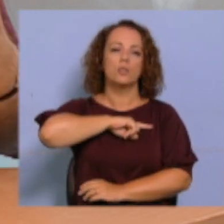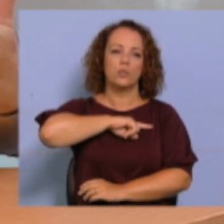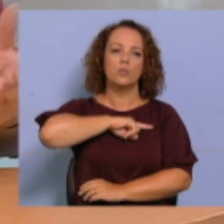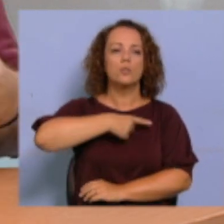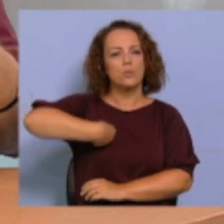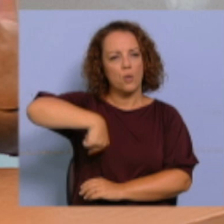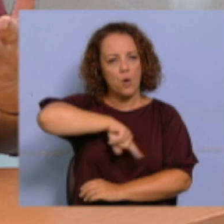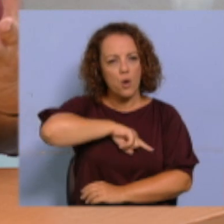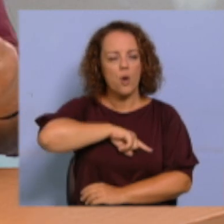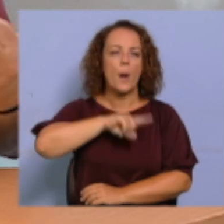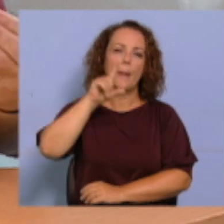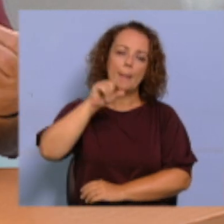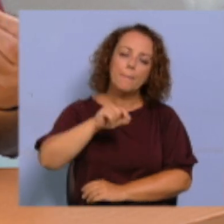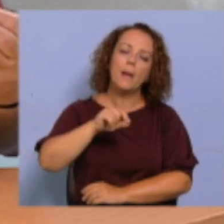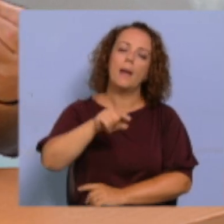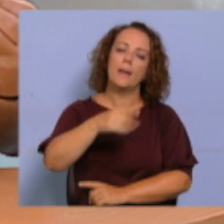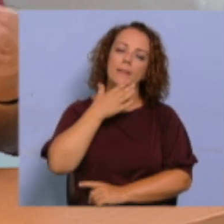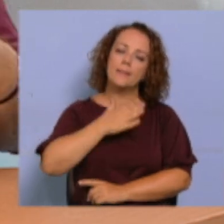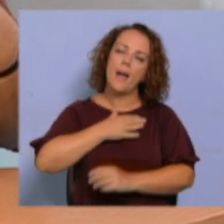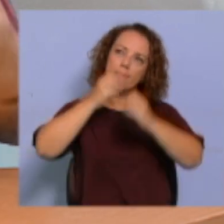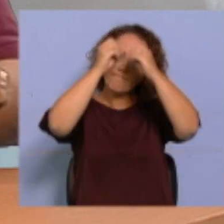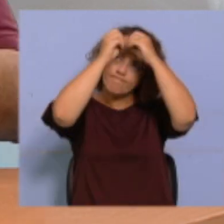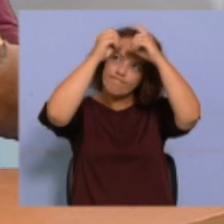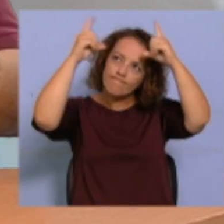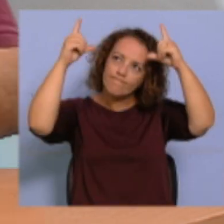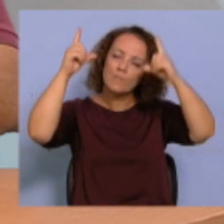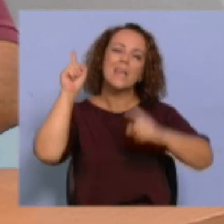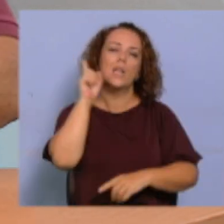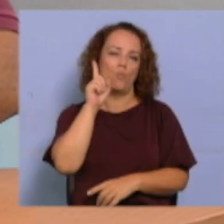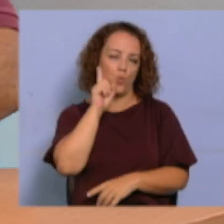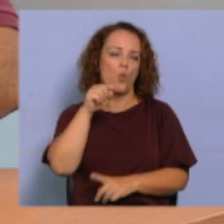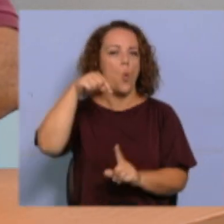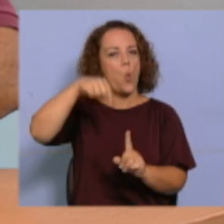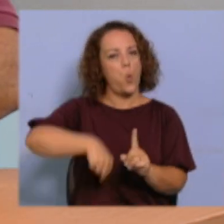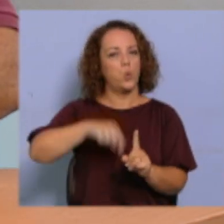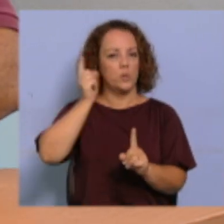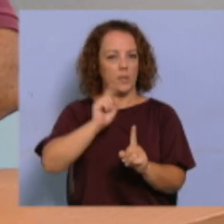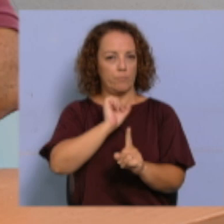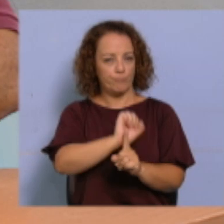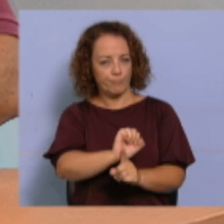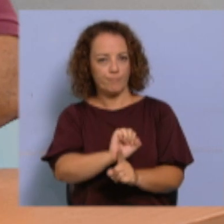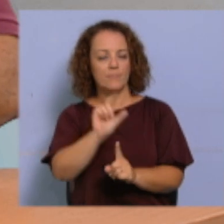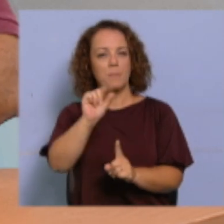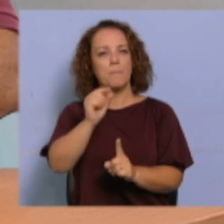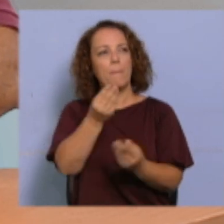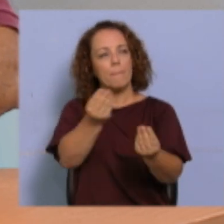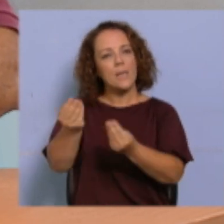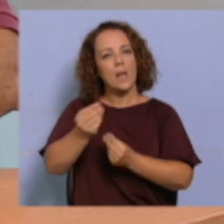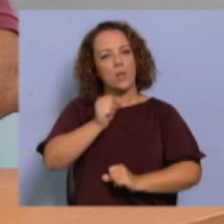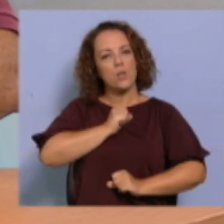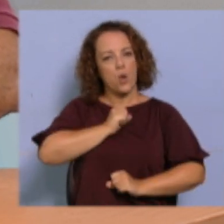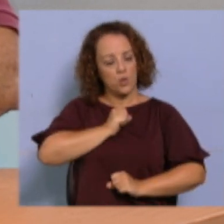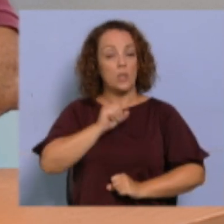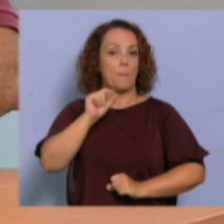claramente algumas lições muito importantes para hoje e para a nossa maneira de olhar as coisas, não só de